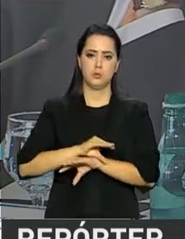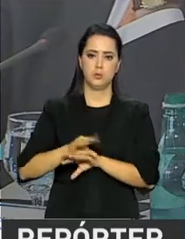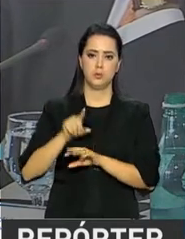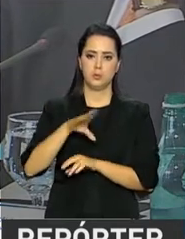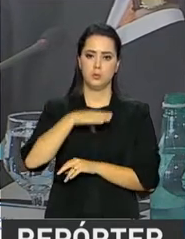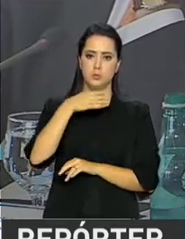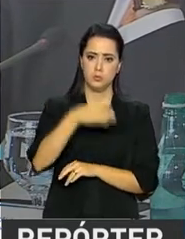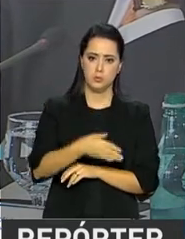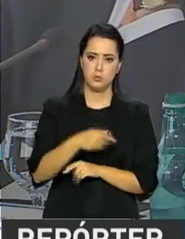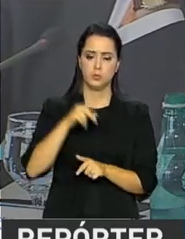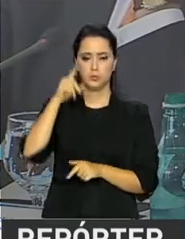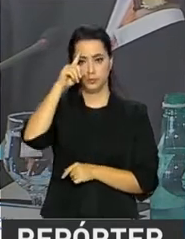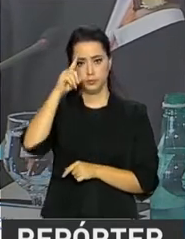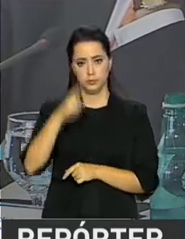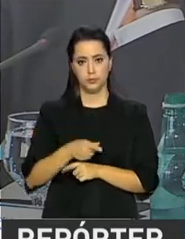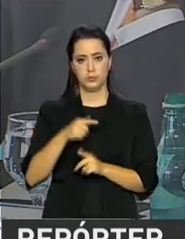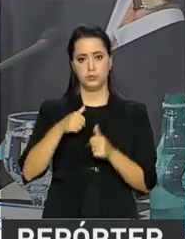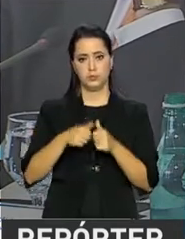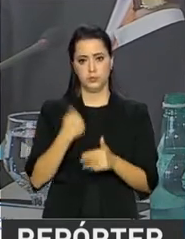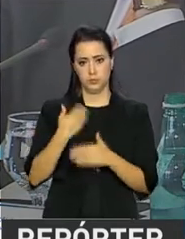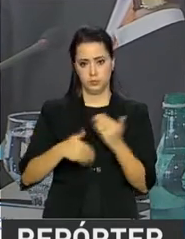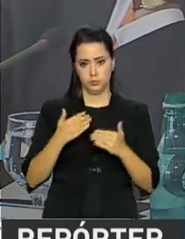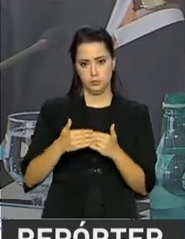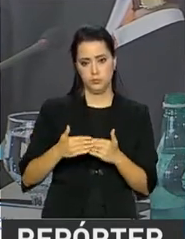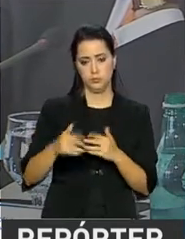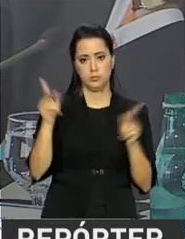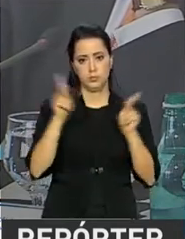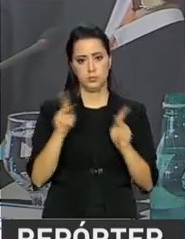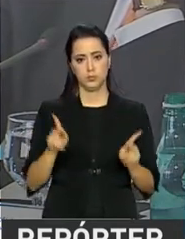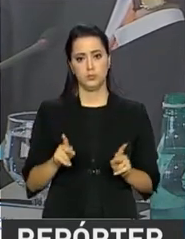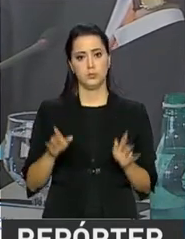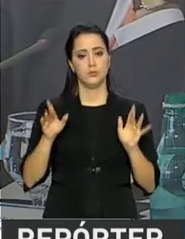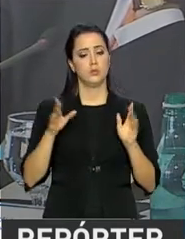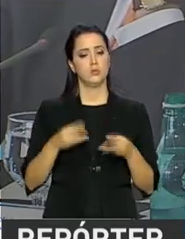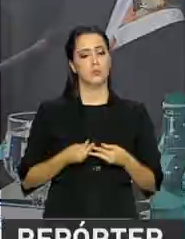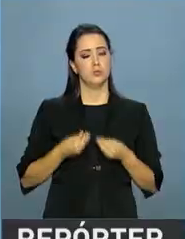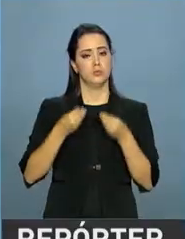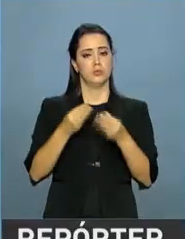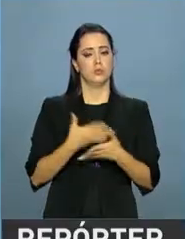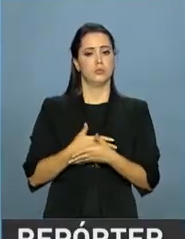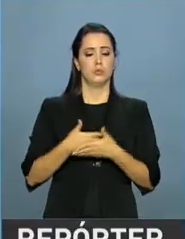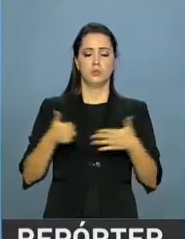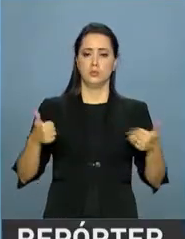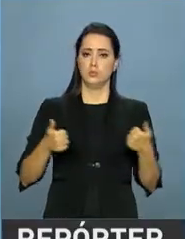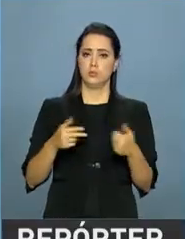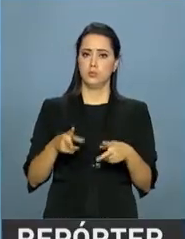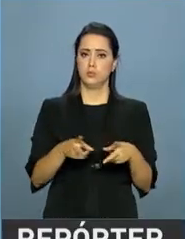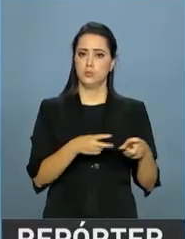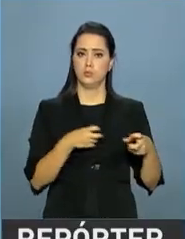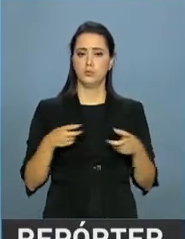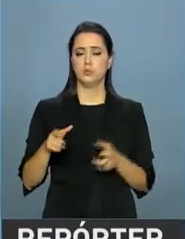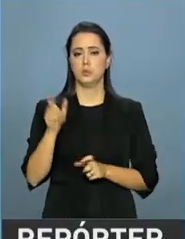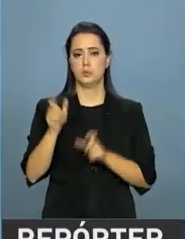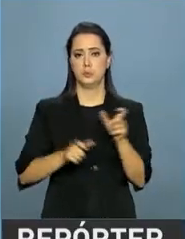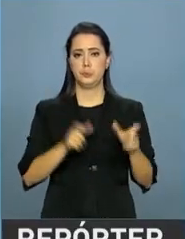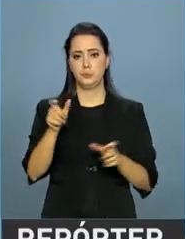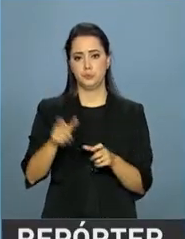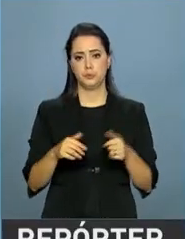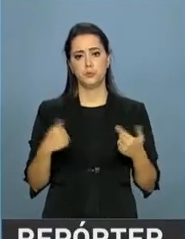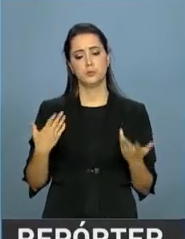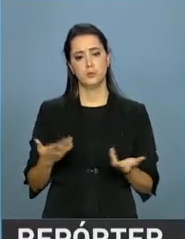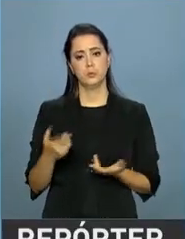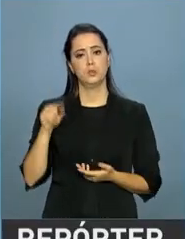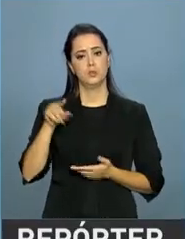coragem determinação está disposto a levar adiante a paz eo sossego e fazer melhorar a percepção dos brasileiros e brasileiras